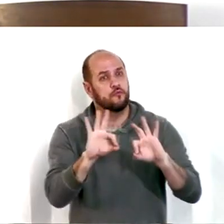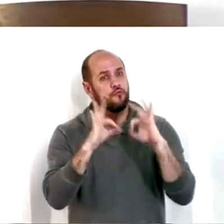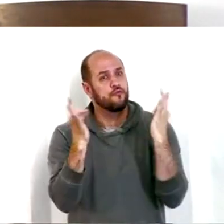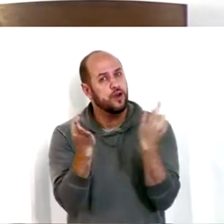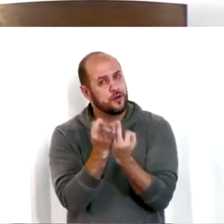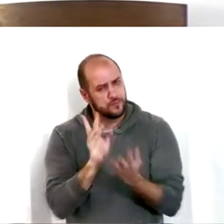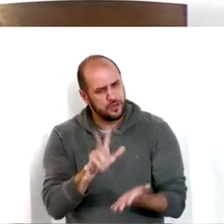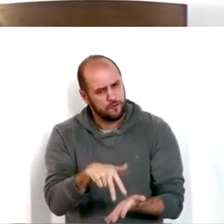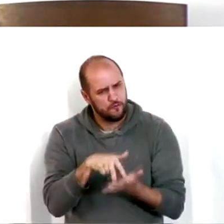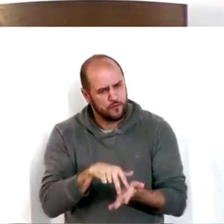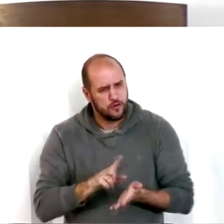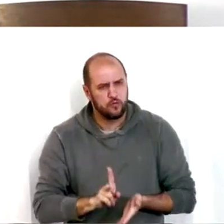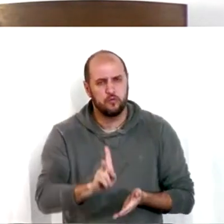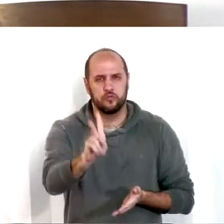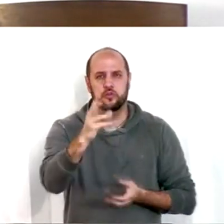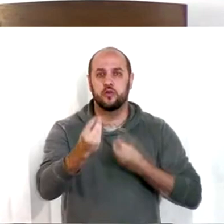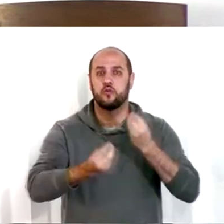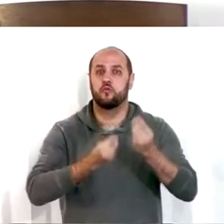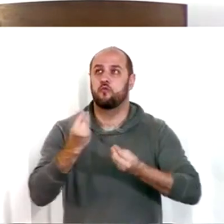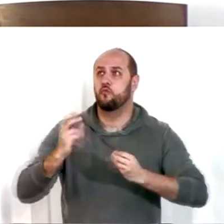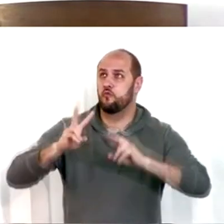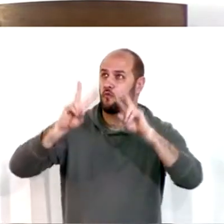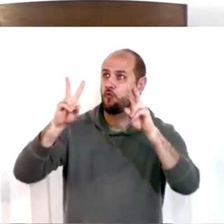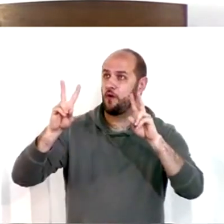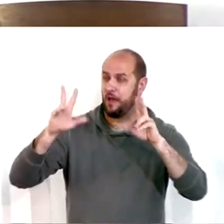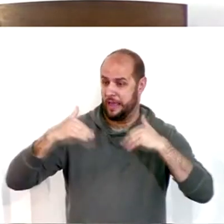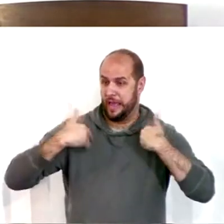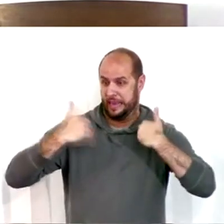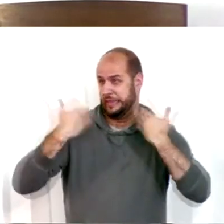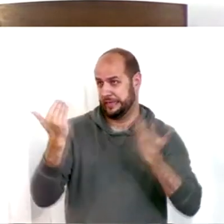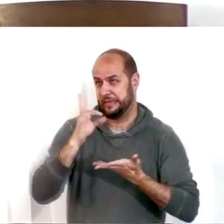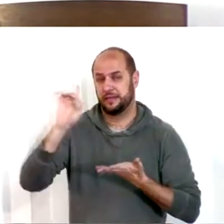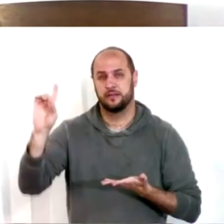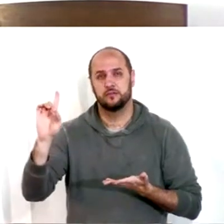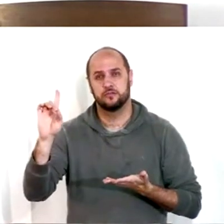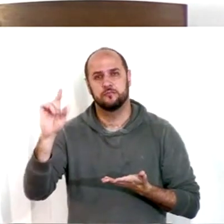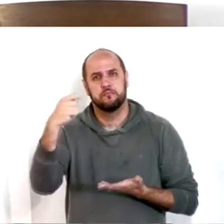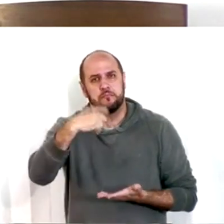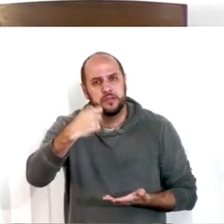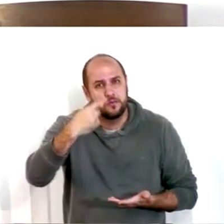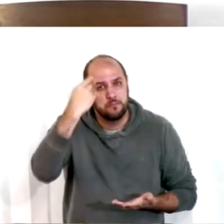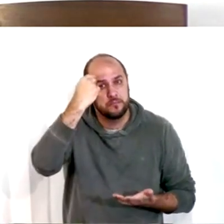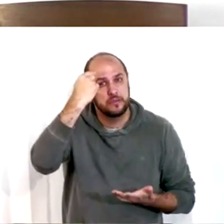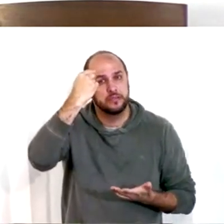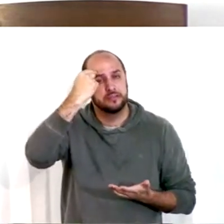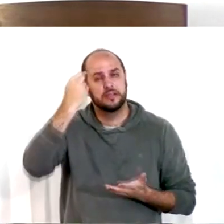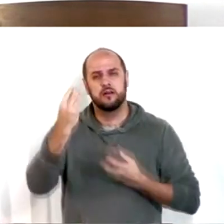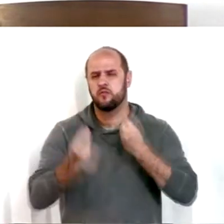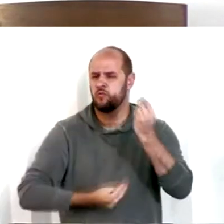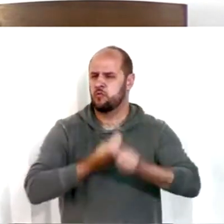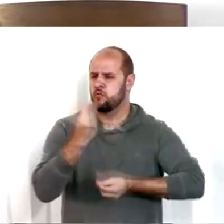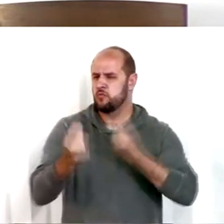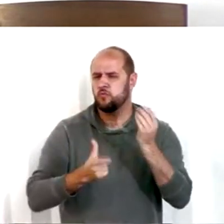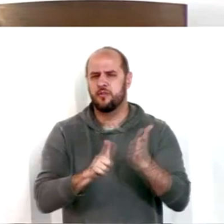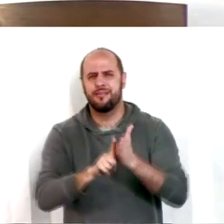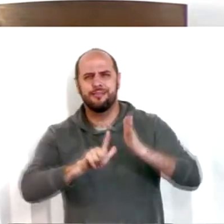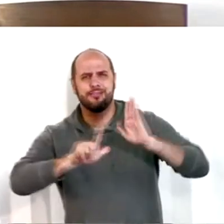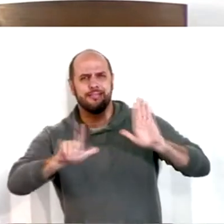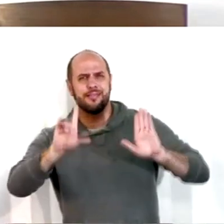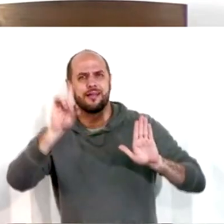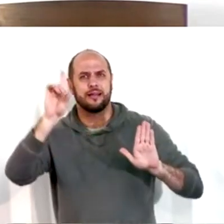família e do se regozijar em Deus, precisamos pensar então a respeito de como a lei de